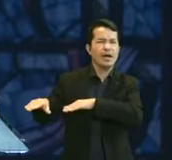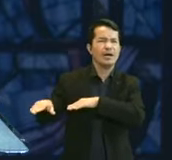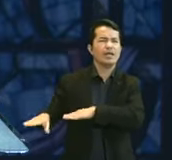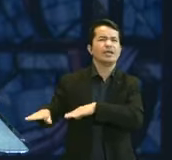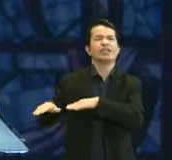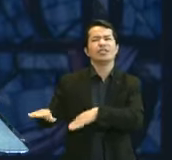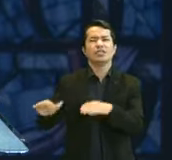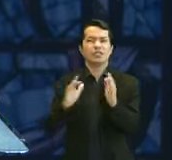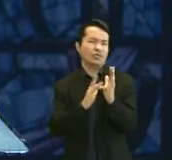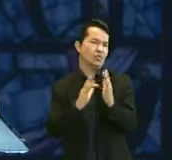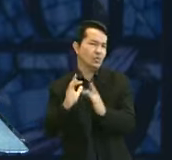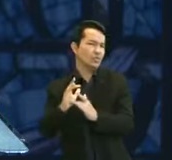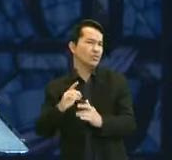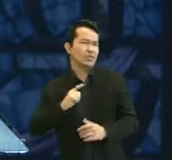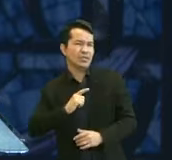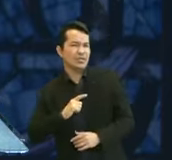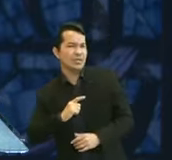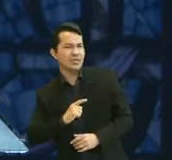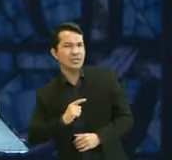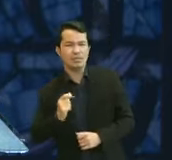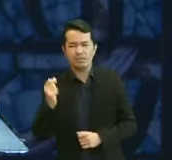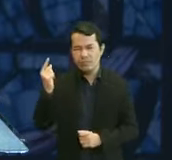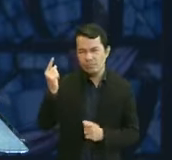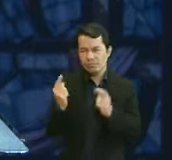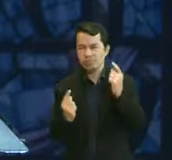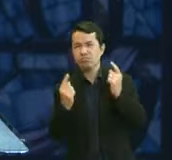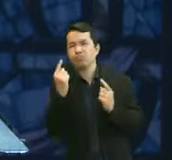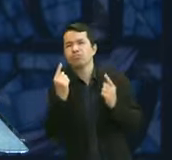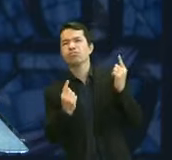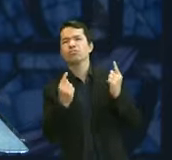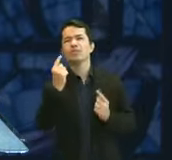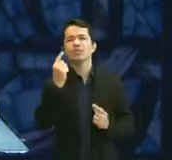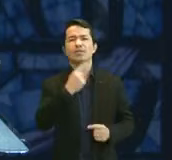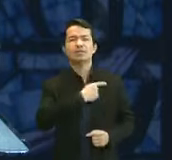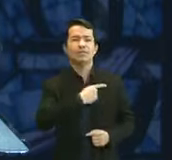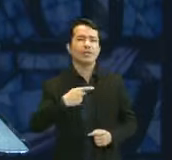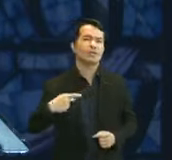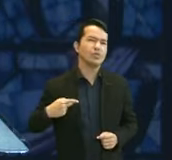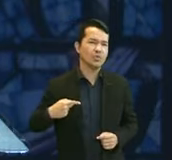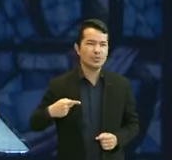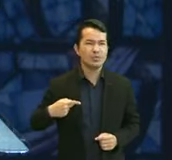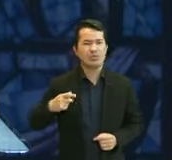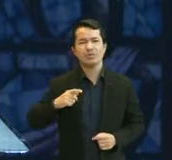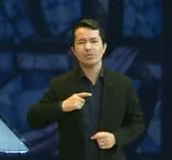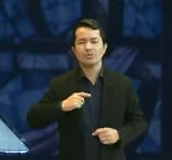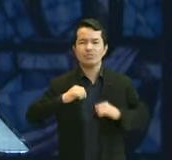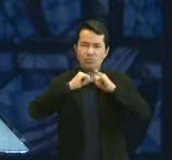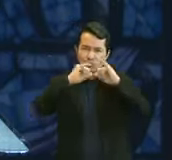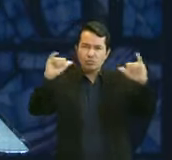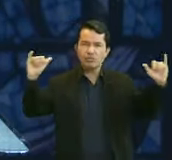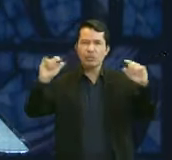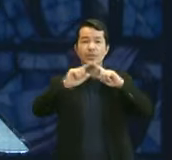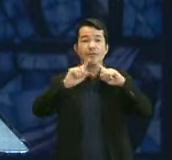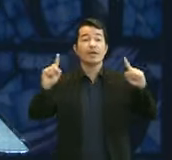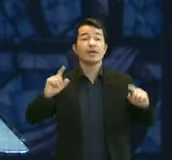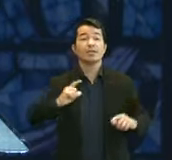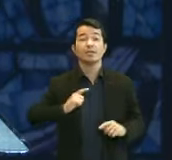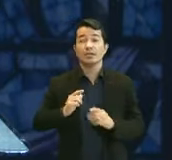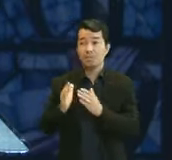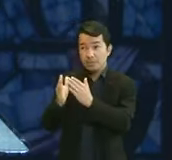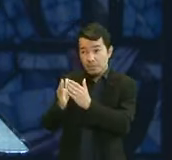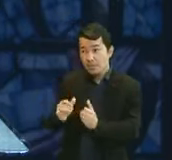tinham usado a palavra na preparação para a marcha, e eu lembro que aquele homem foi orar, pedindo só para ele